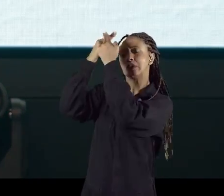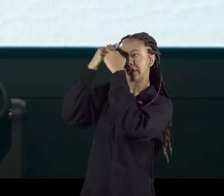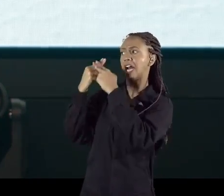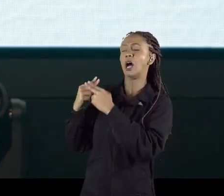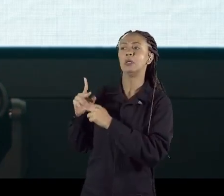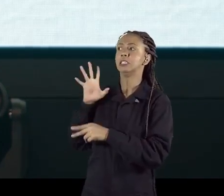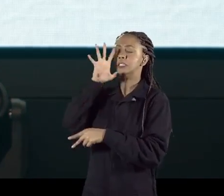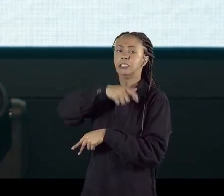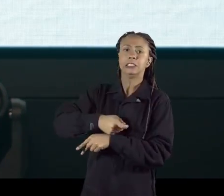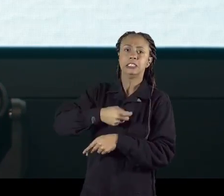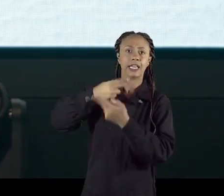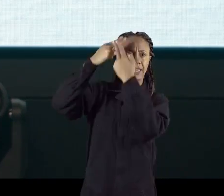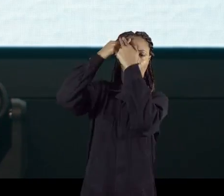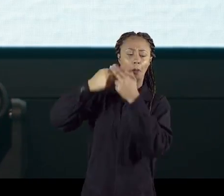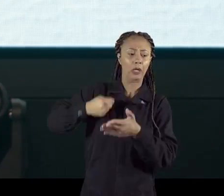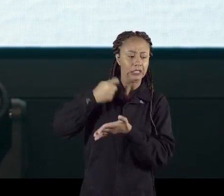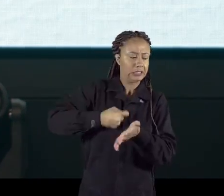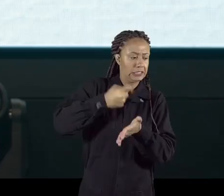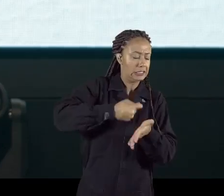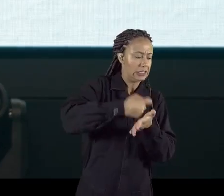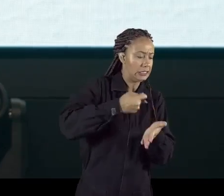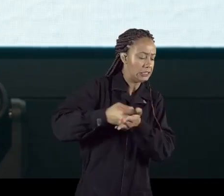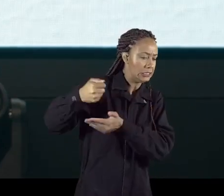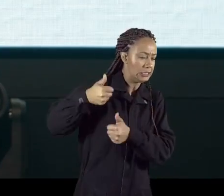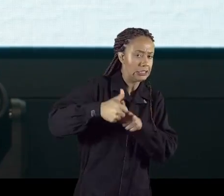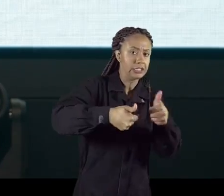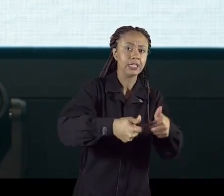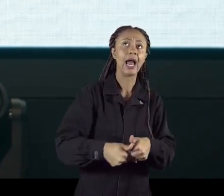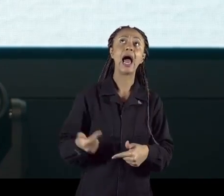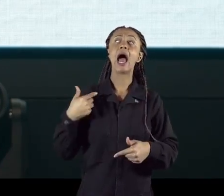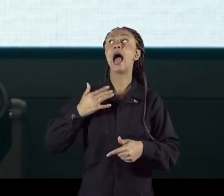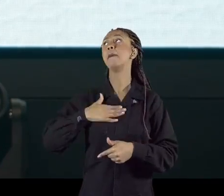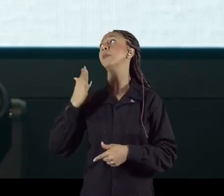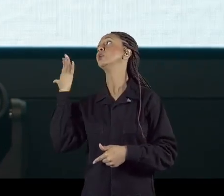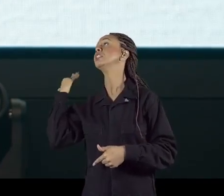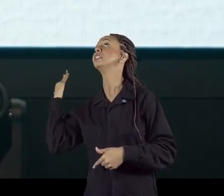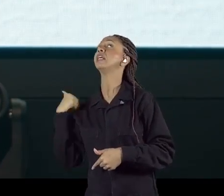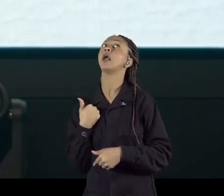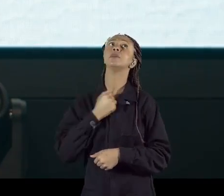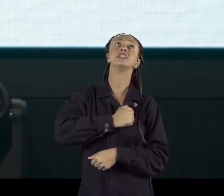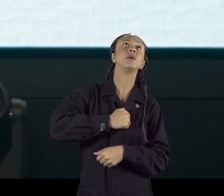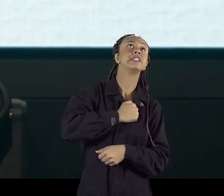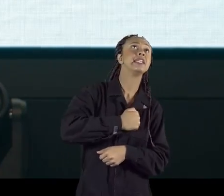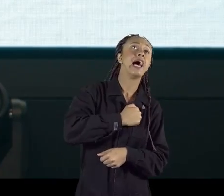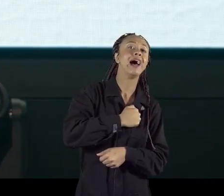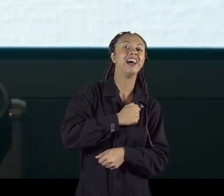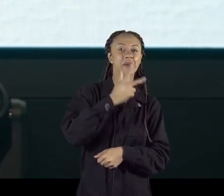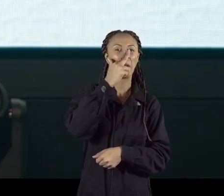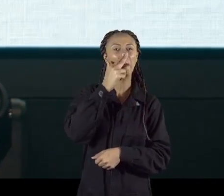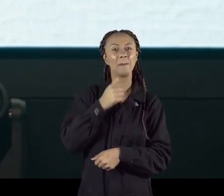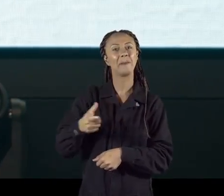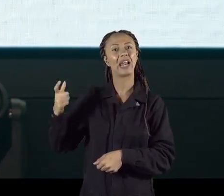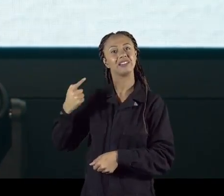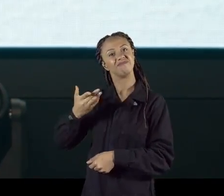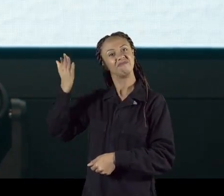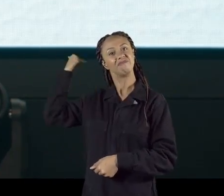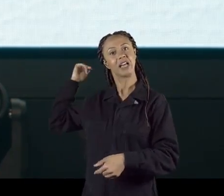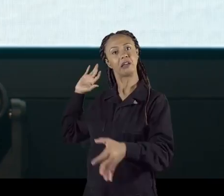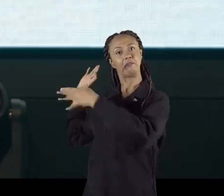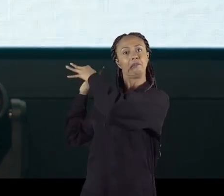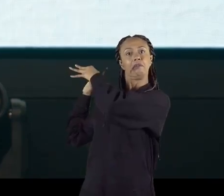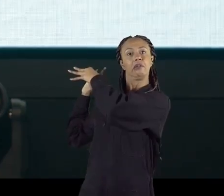ou porque foi tão bom aí no meu tempo ai que saudade não vive o presente nem o futuro que tá preso no passado e